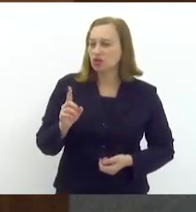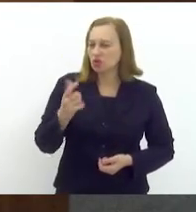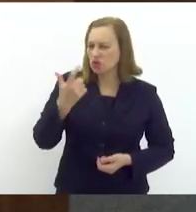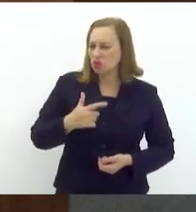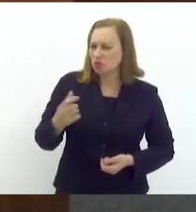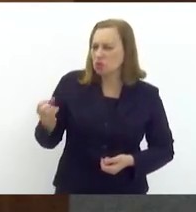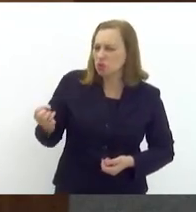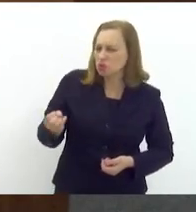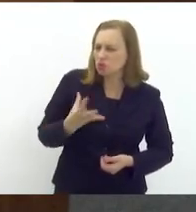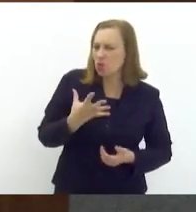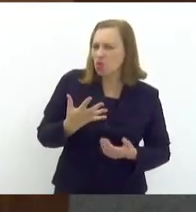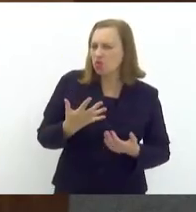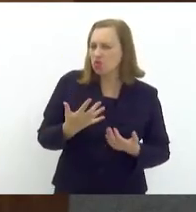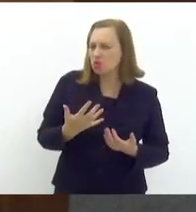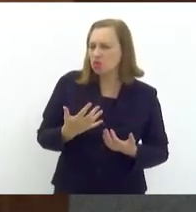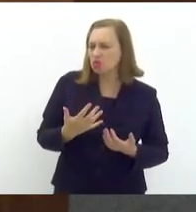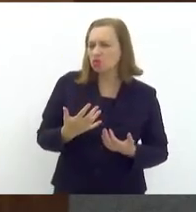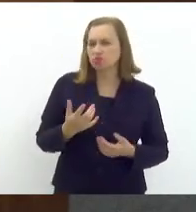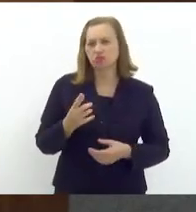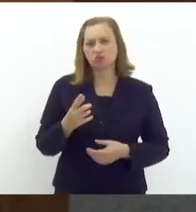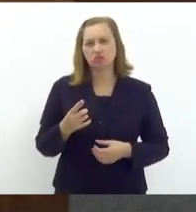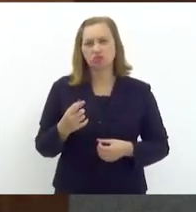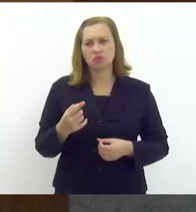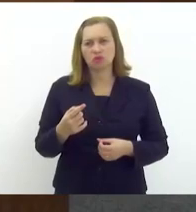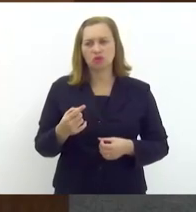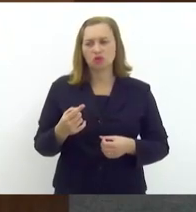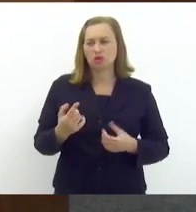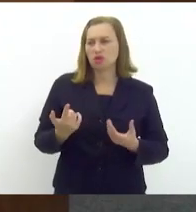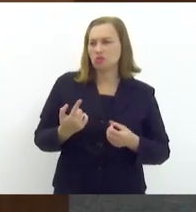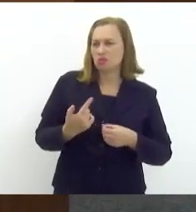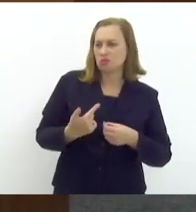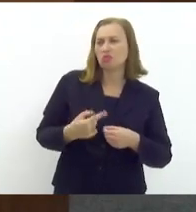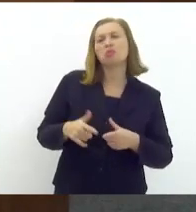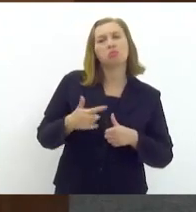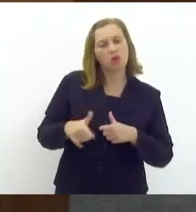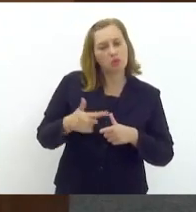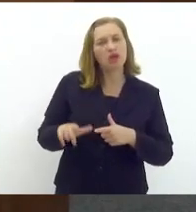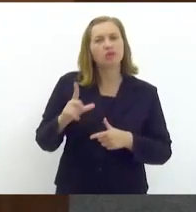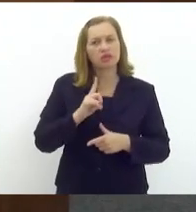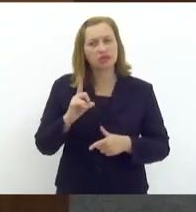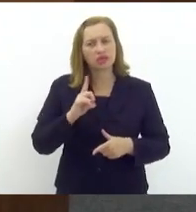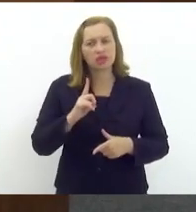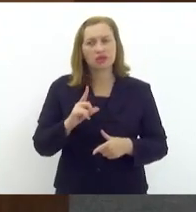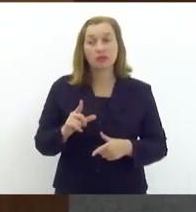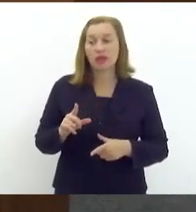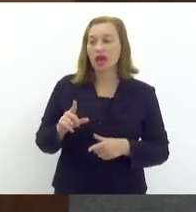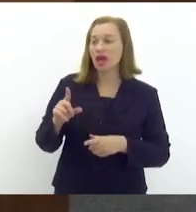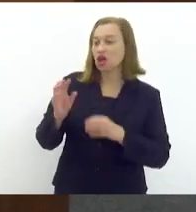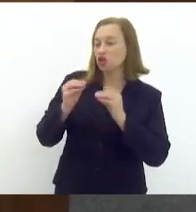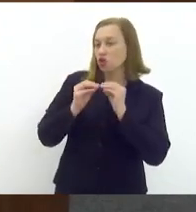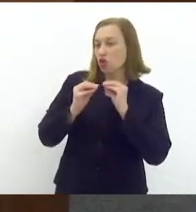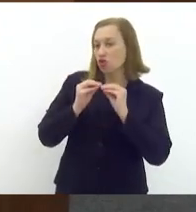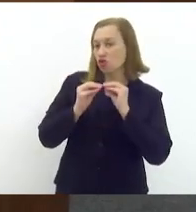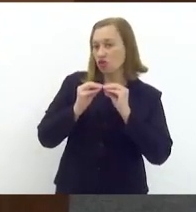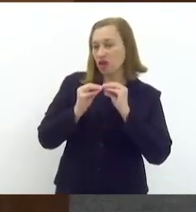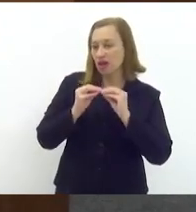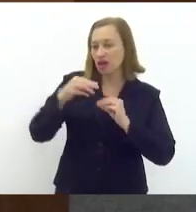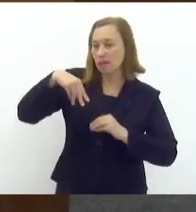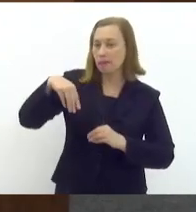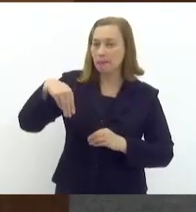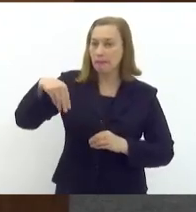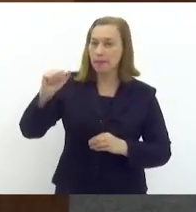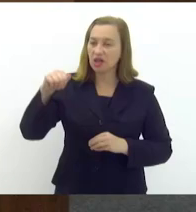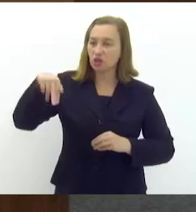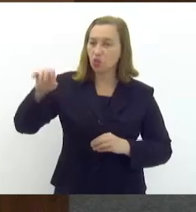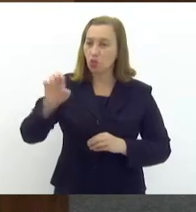nós somos uma região que tem muitos problemas nós não somos só aquele lugar que na novela de Manoel Carlos alguém vai e passa o